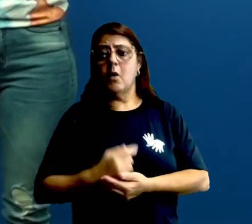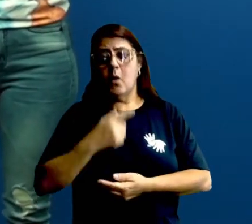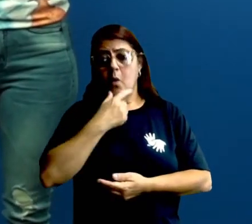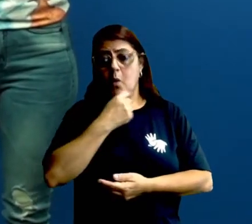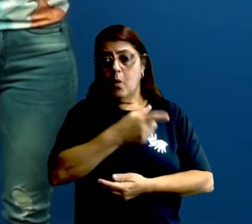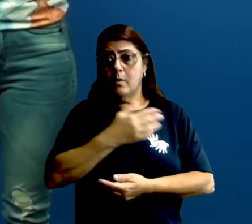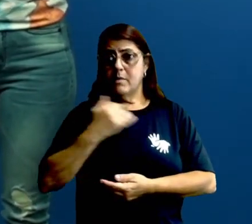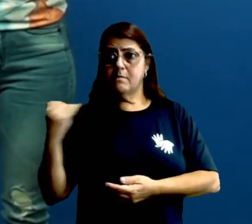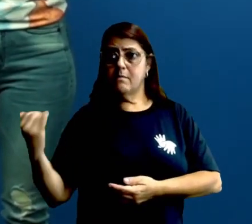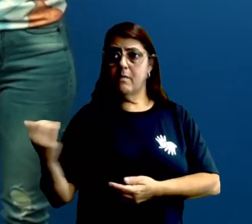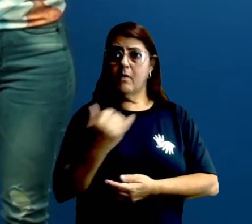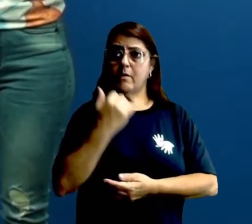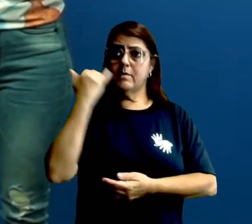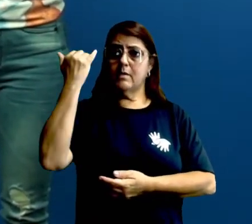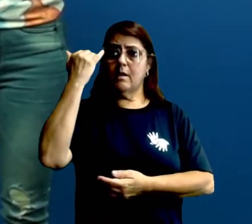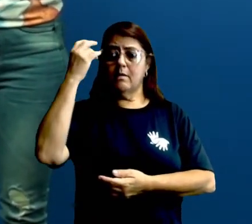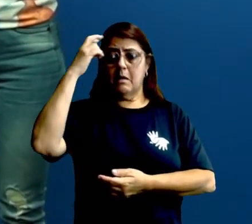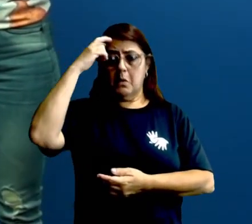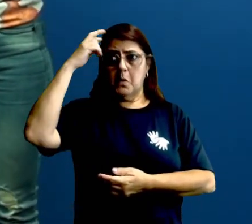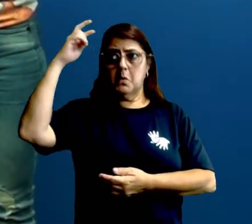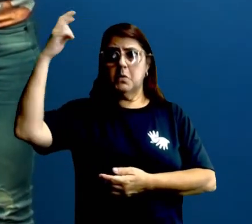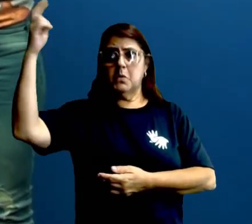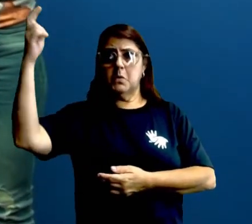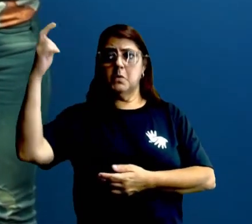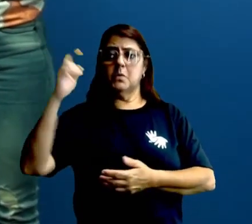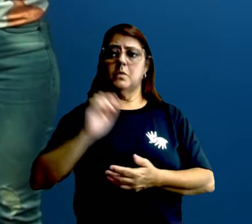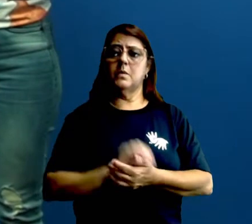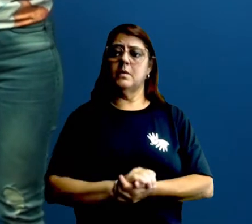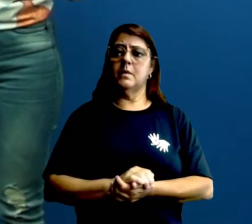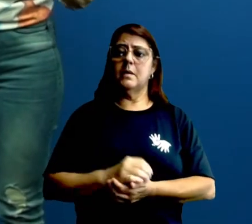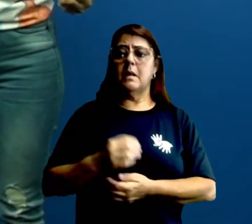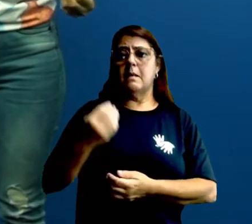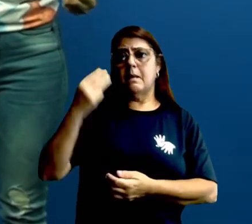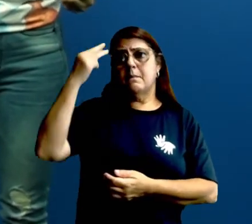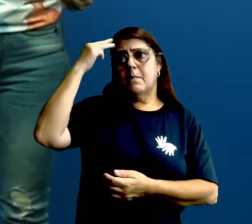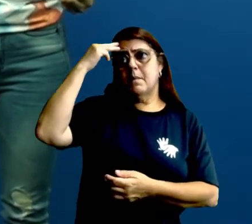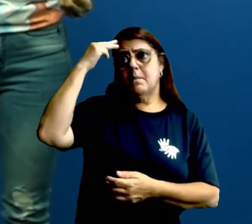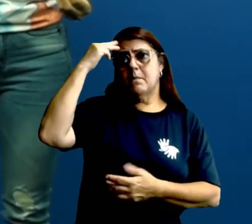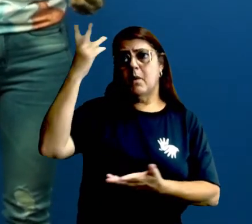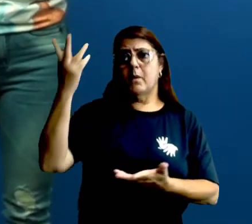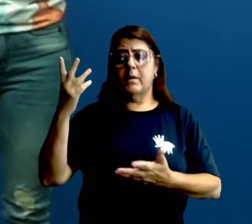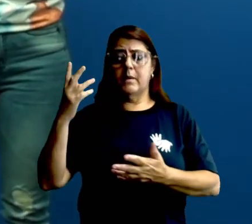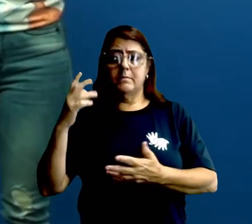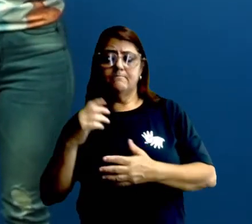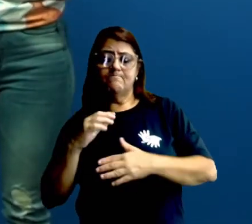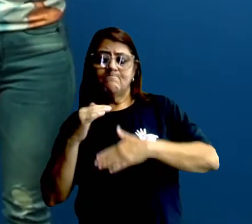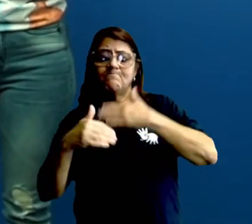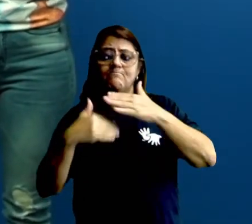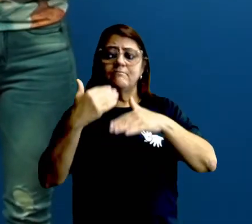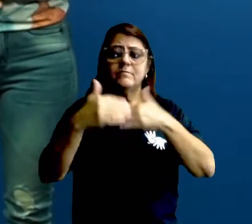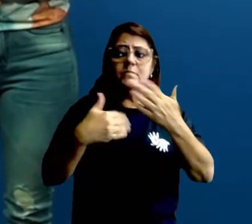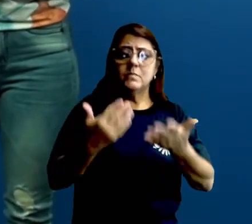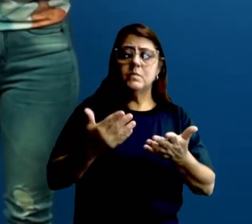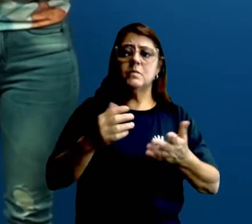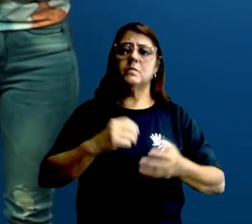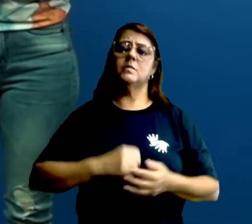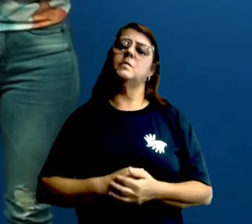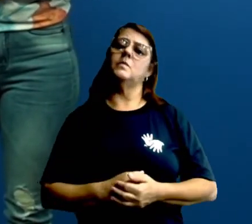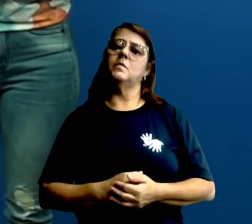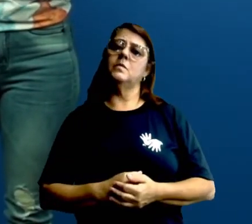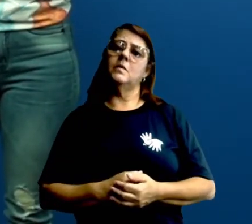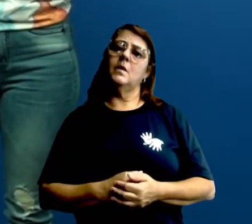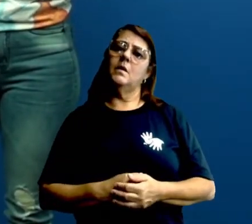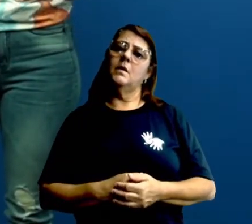como importante no processo de perpetuação da memória da cultura